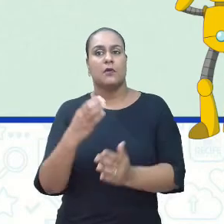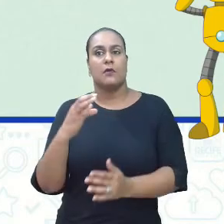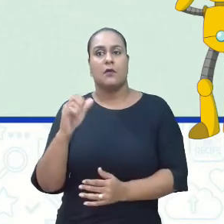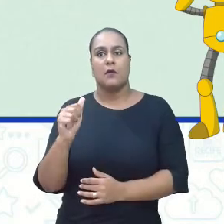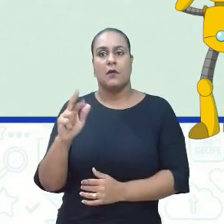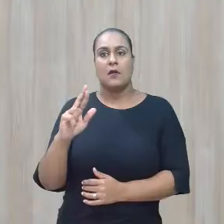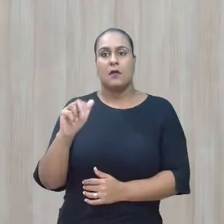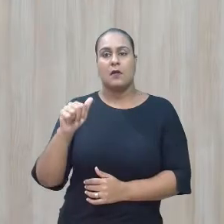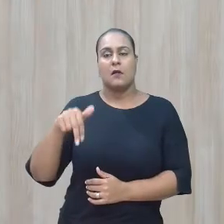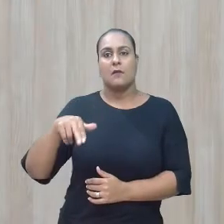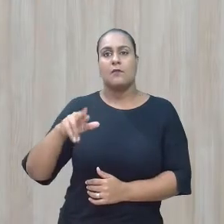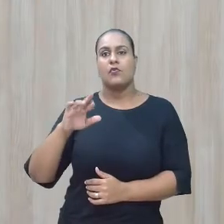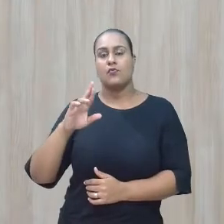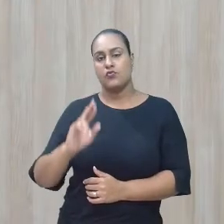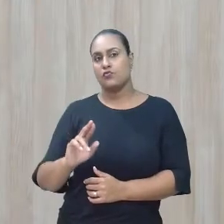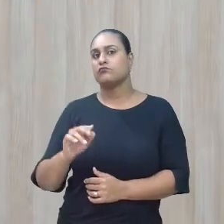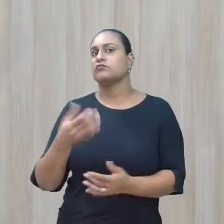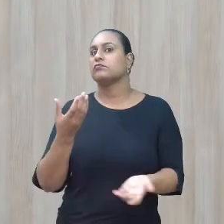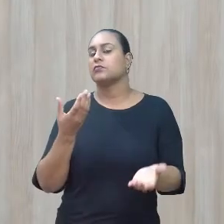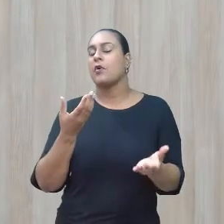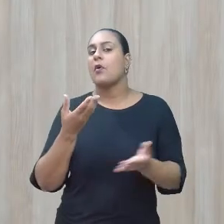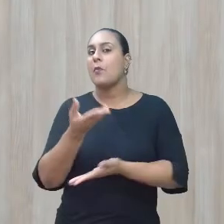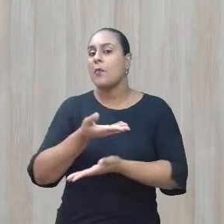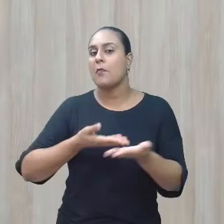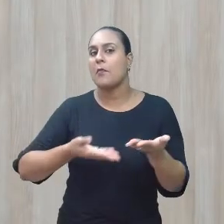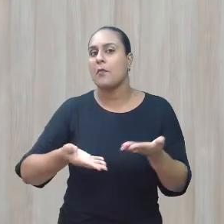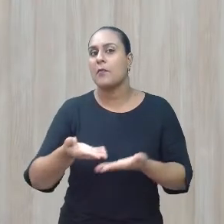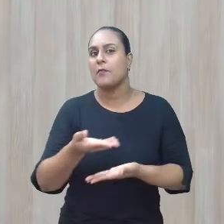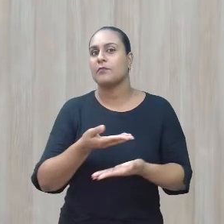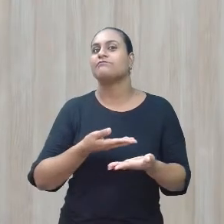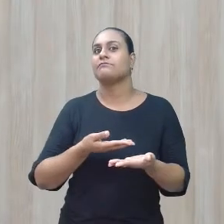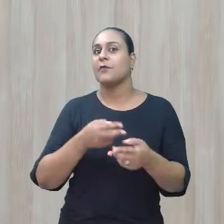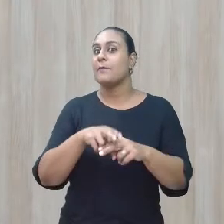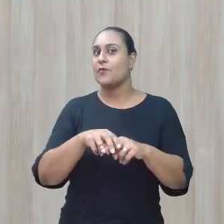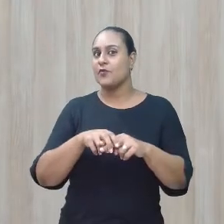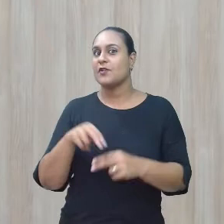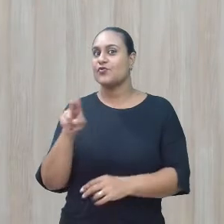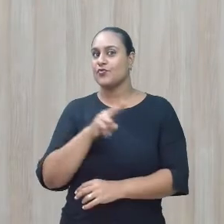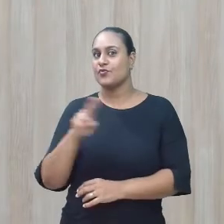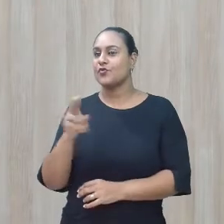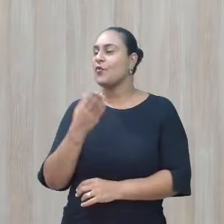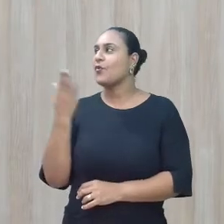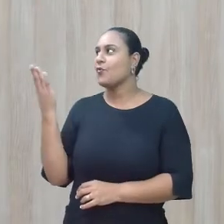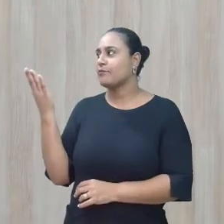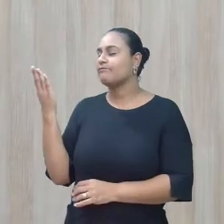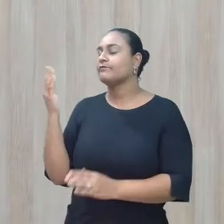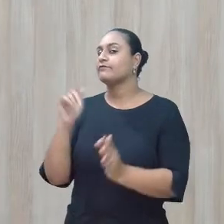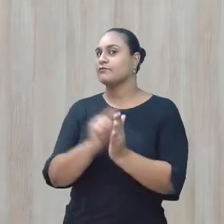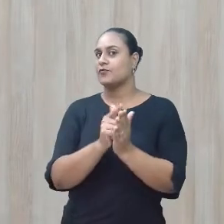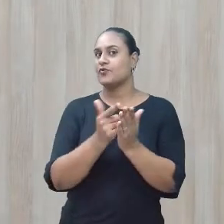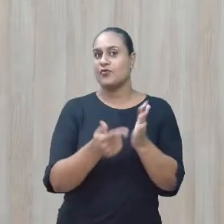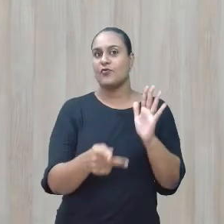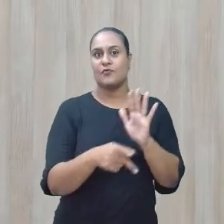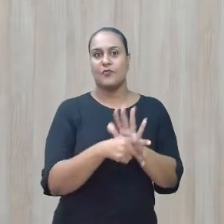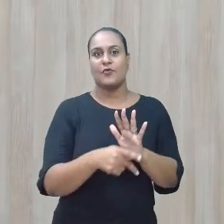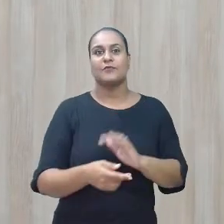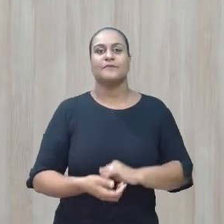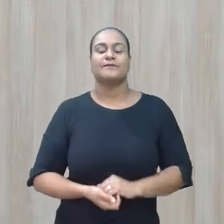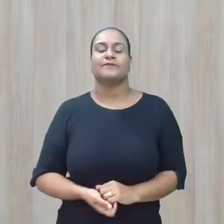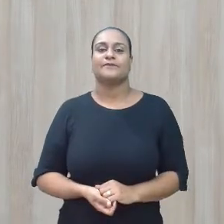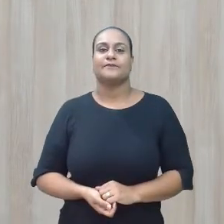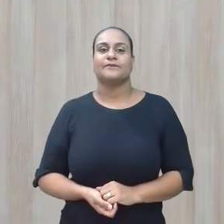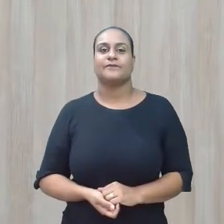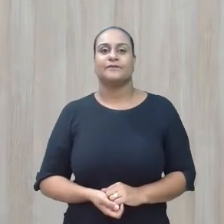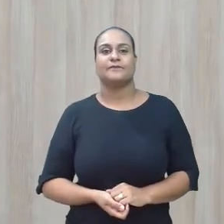aí, inclusive, ajuda a entender por que esses sujeitos eram chamados de Caramuru, né? Por conta do jornal, que remontava aquela figura que eu expliquei há pouco.